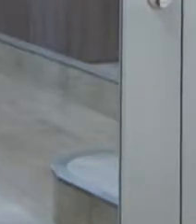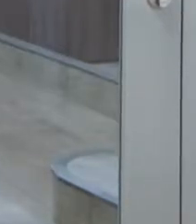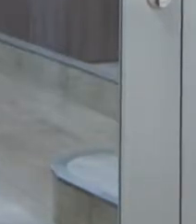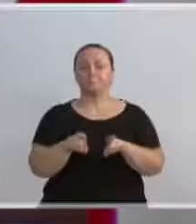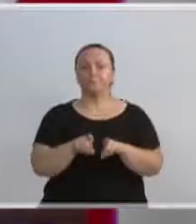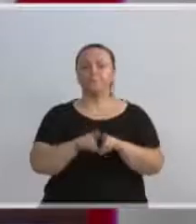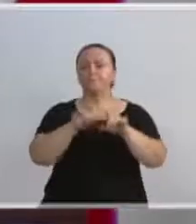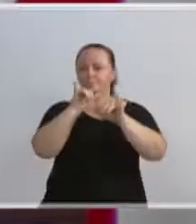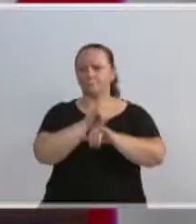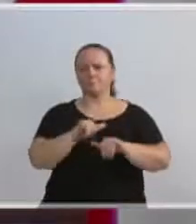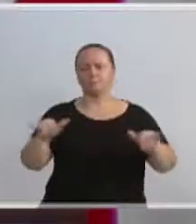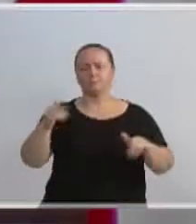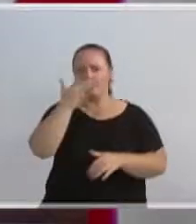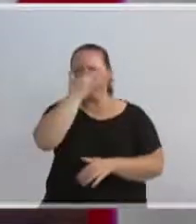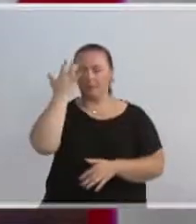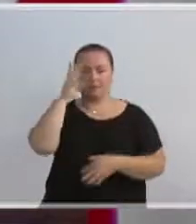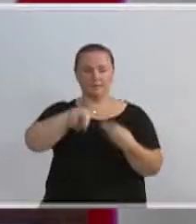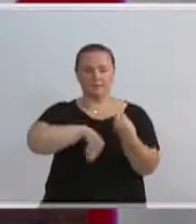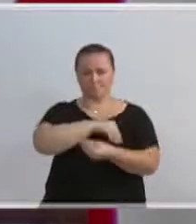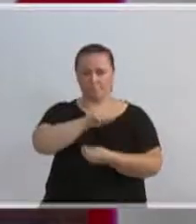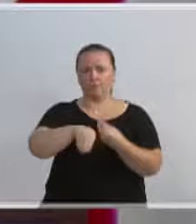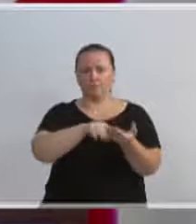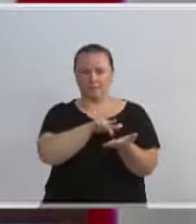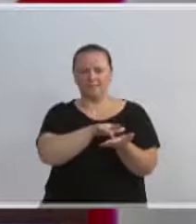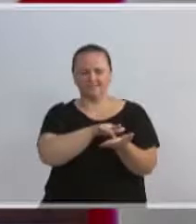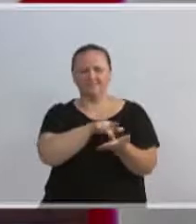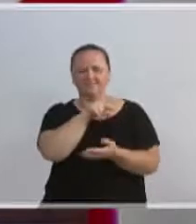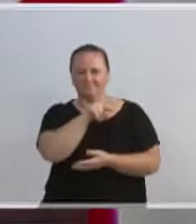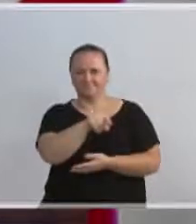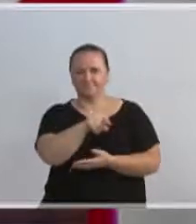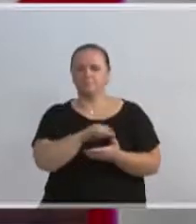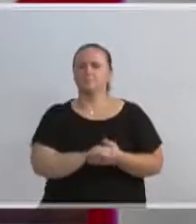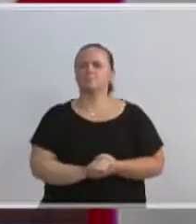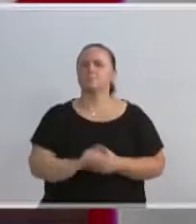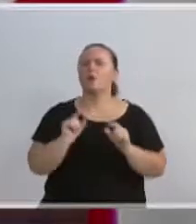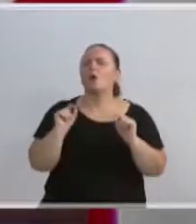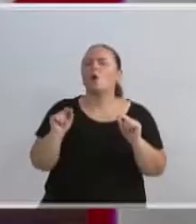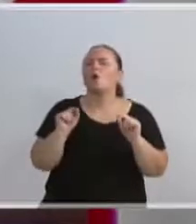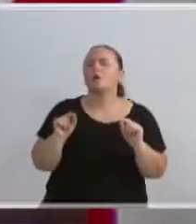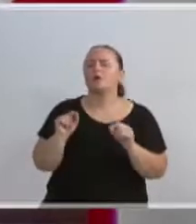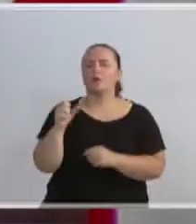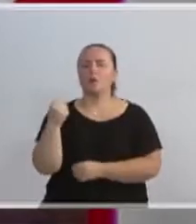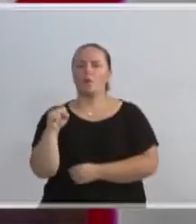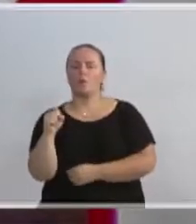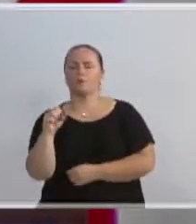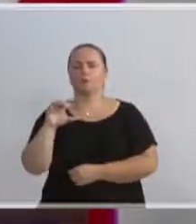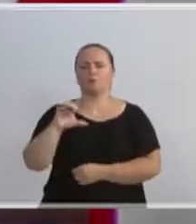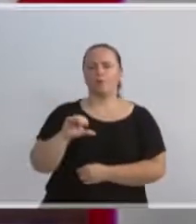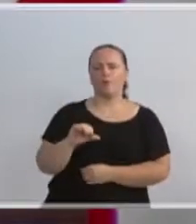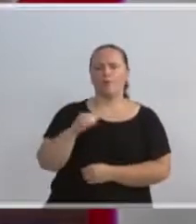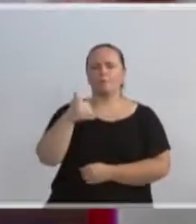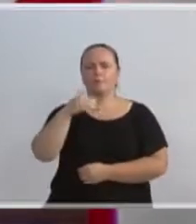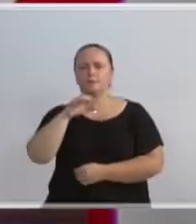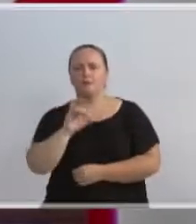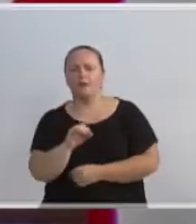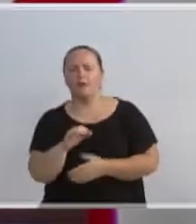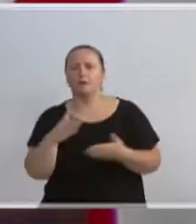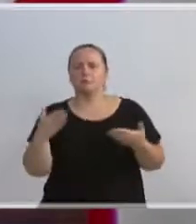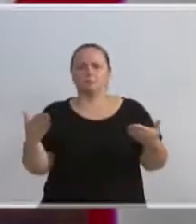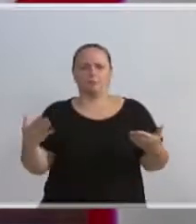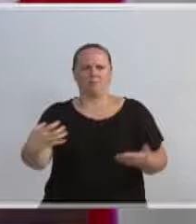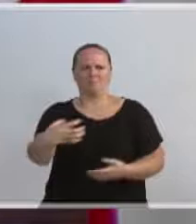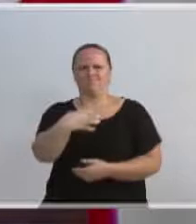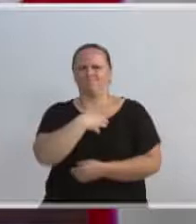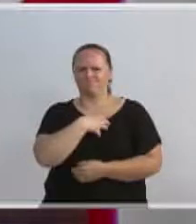brasília às vezes fica já o vereador zeca bombeiro falou de um acidente de trânsito ocorrido na br 470 no bar bem